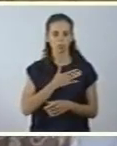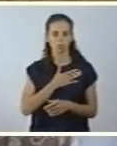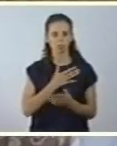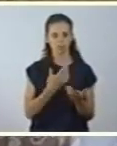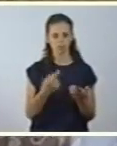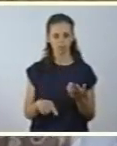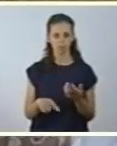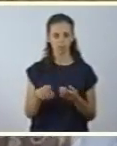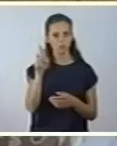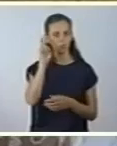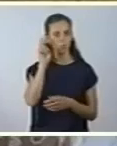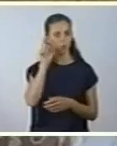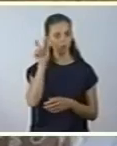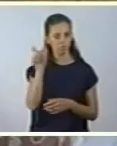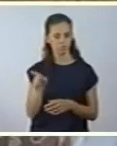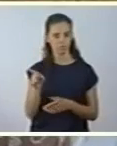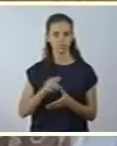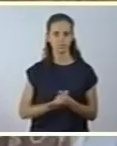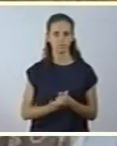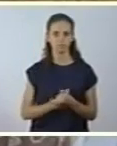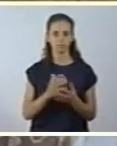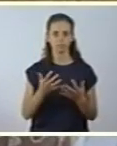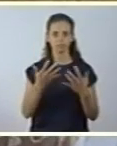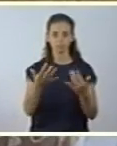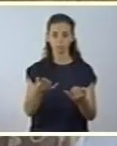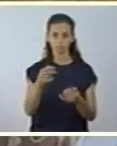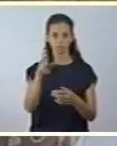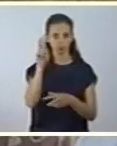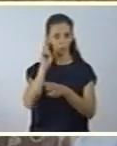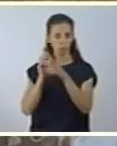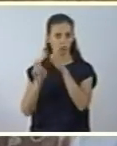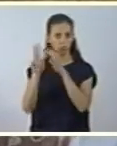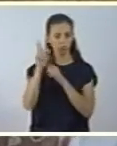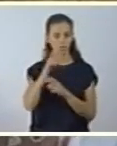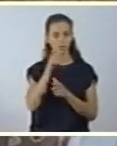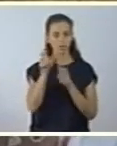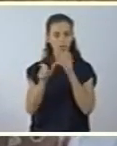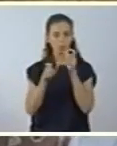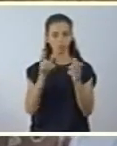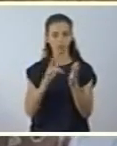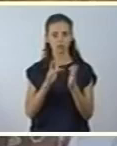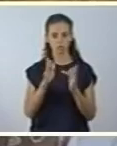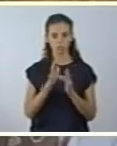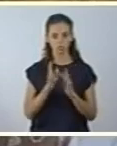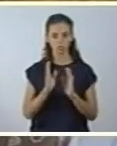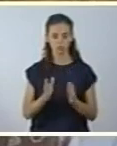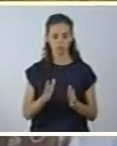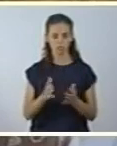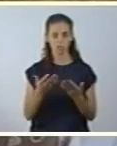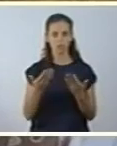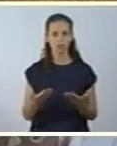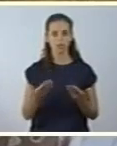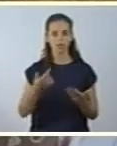amado, escutai-o. Após escutarmos a palavra de Jesus,